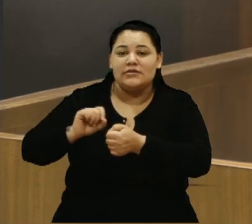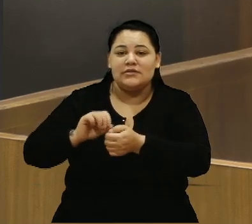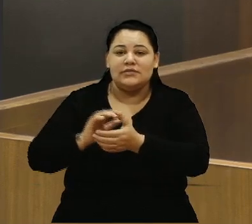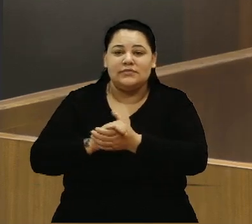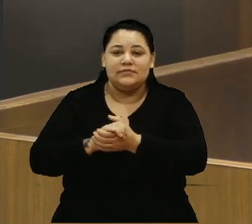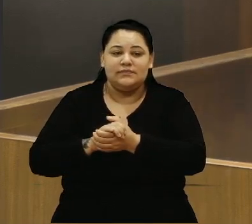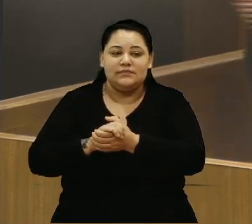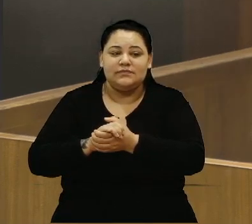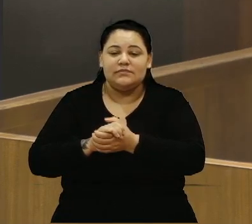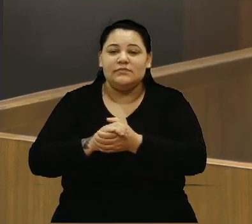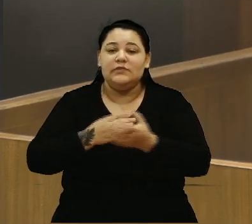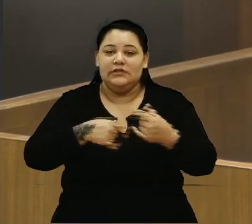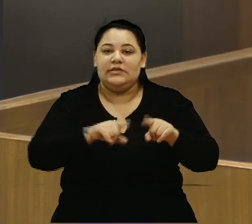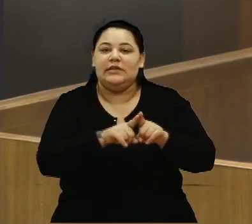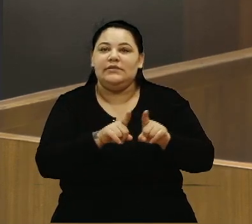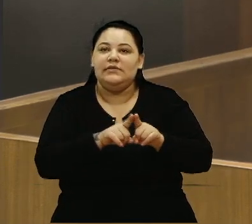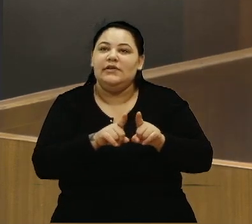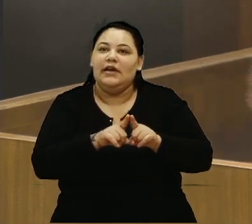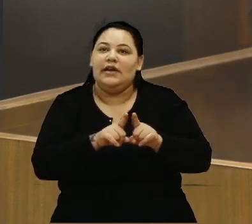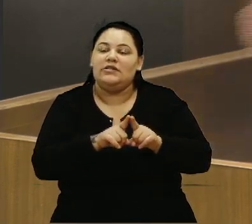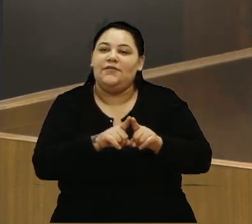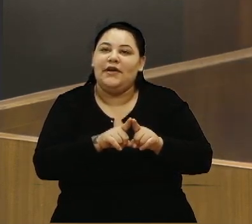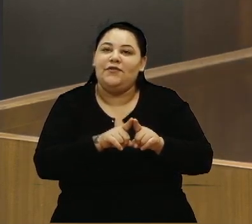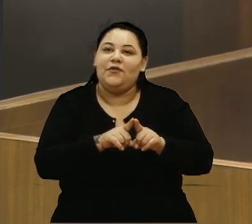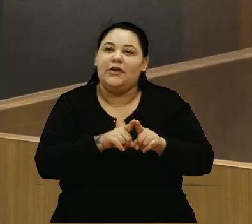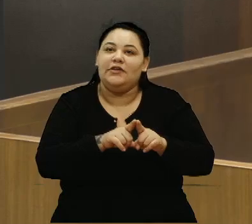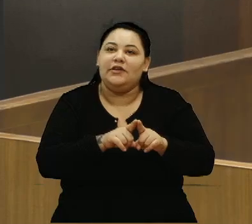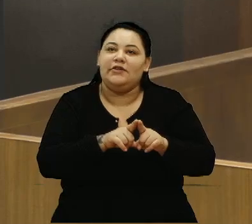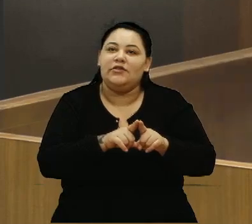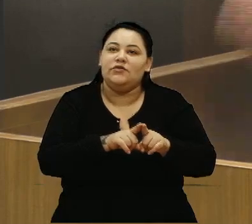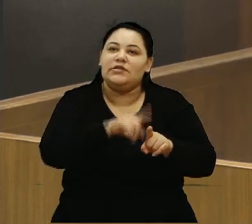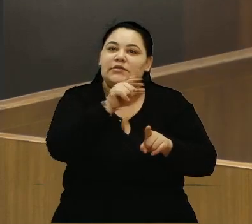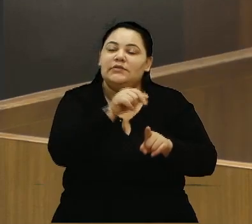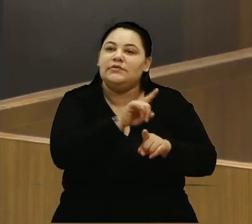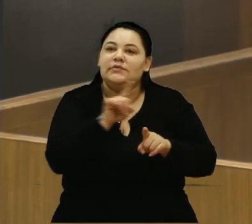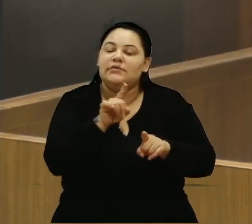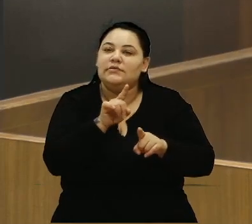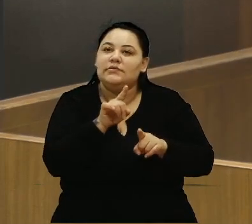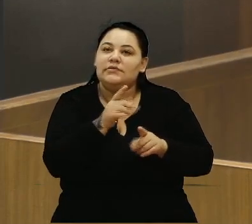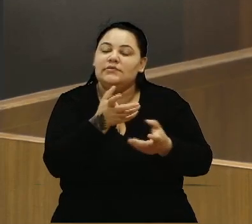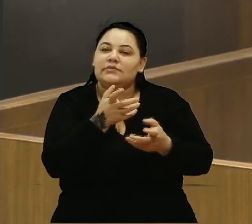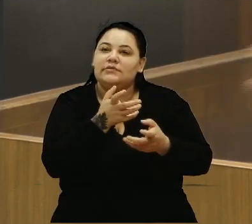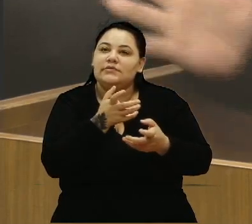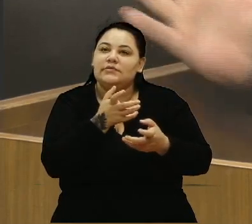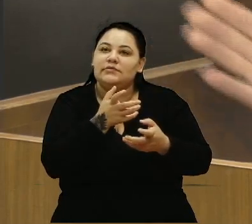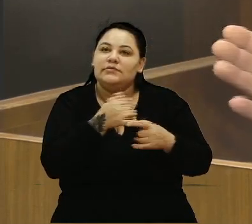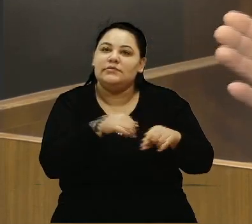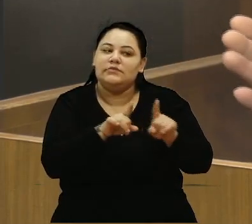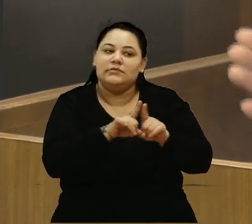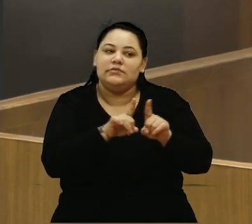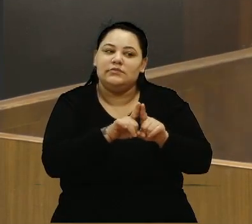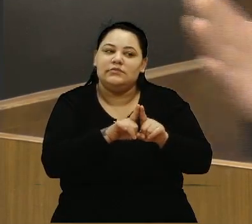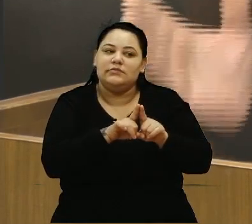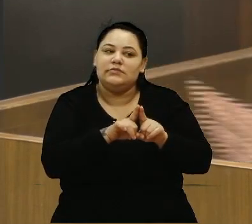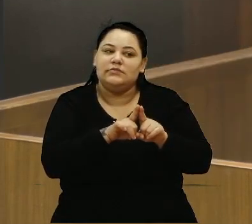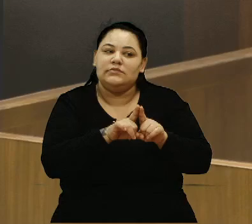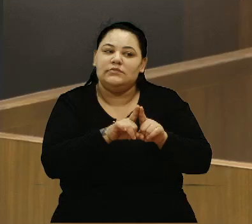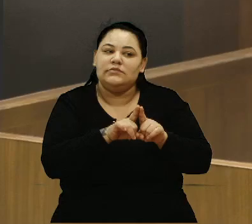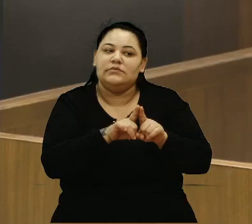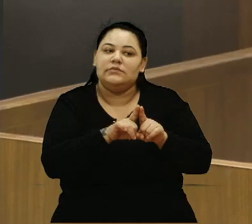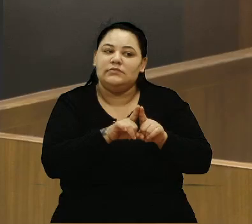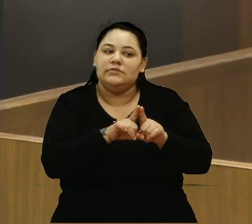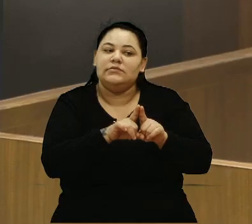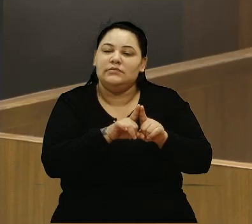Quem não tem interesse e não quer que se descubra quem foi, vota contrário, não quer